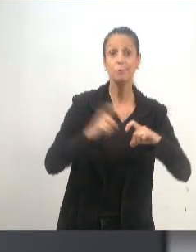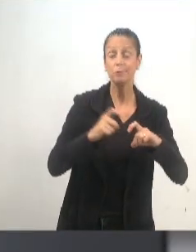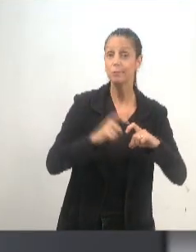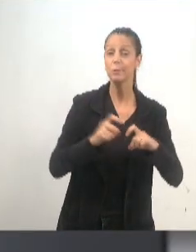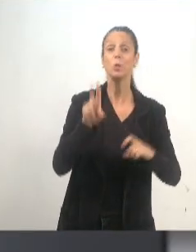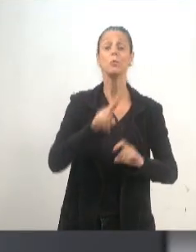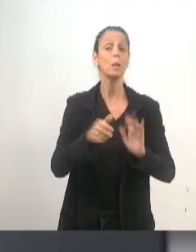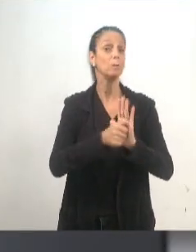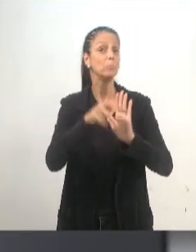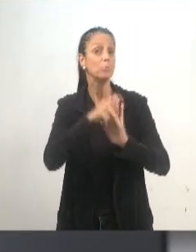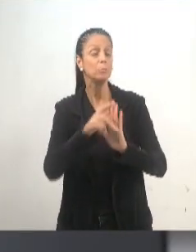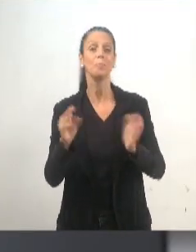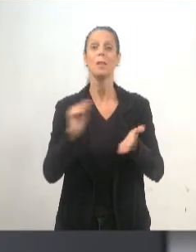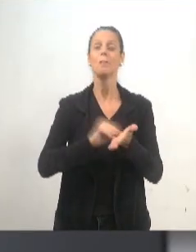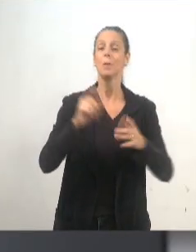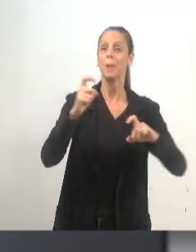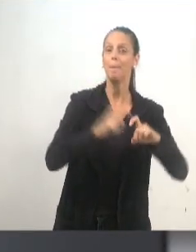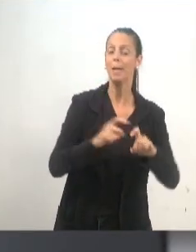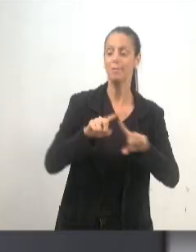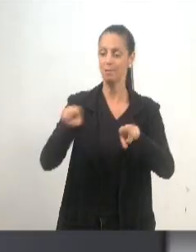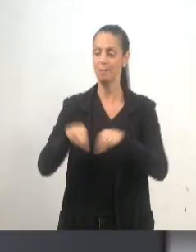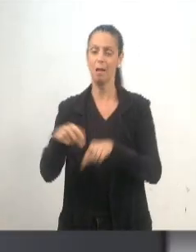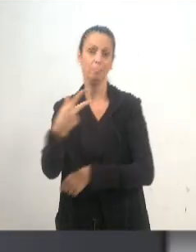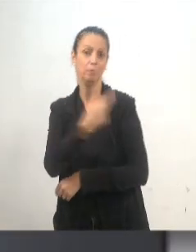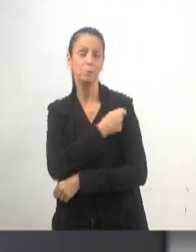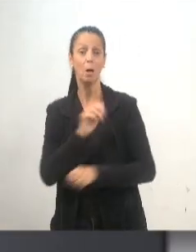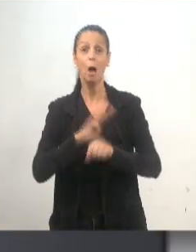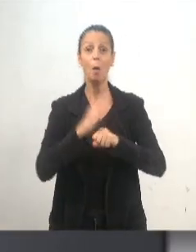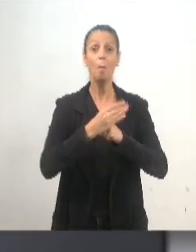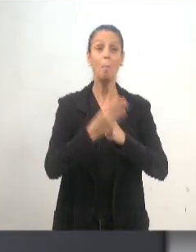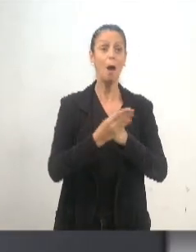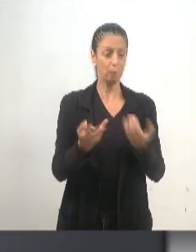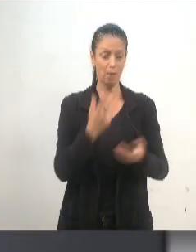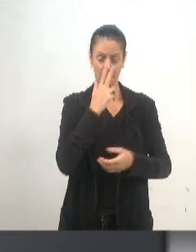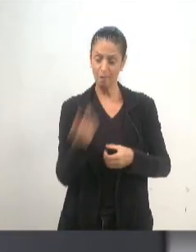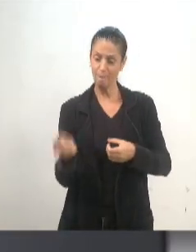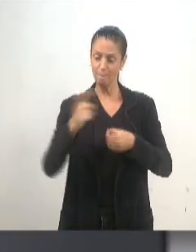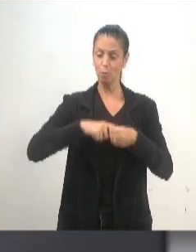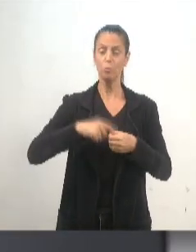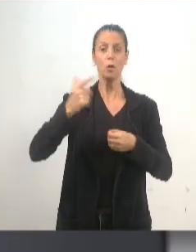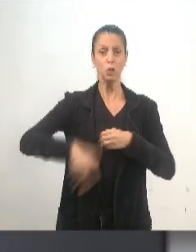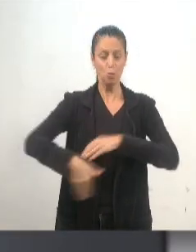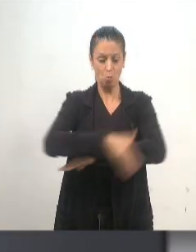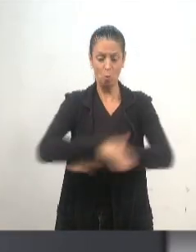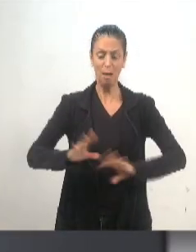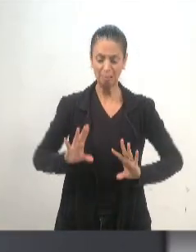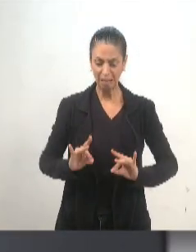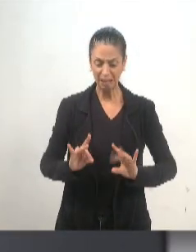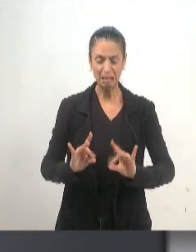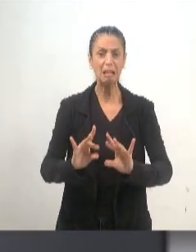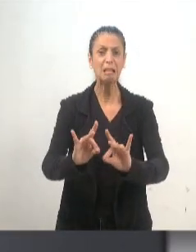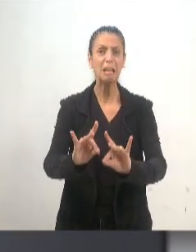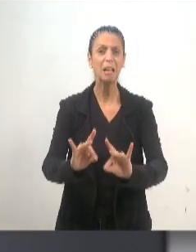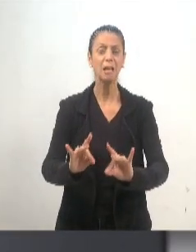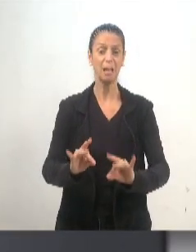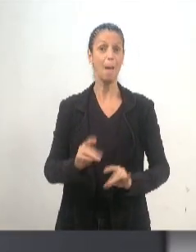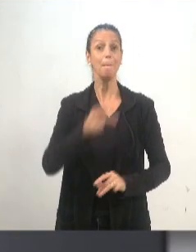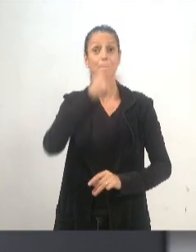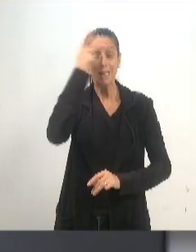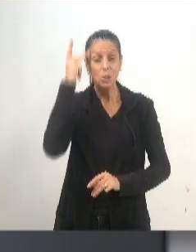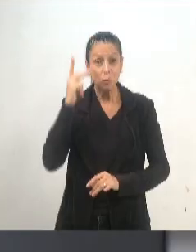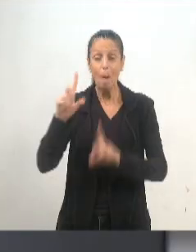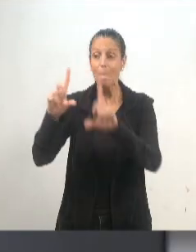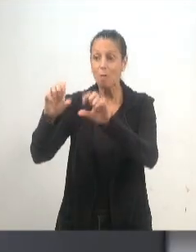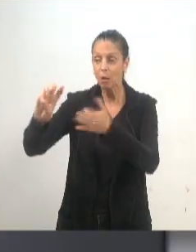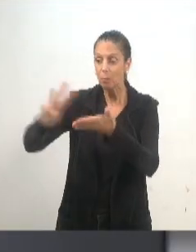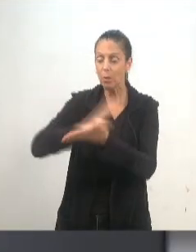aplicativo, falta médico, sala de vacina, né? Os bairros agora voltou, parece o Macalama. Moradores de Garcia estão me mandando fotos do final de semana, Macalama nas